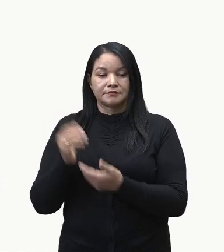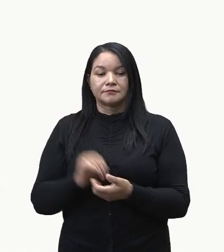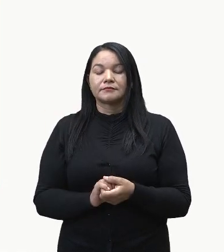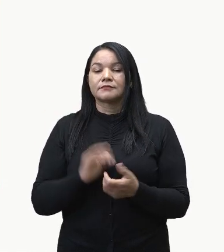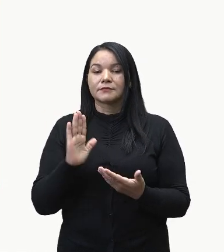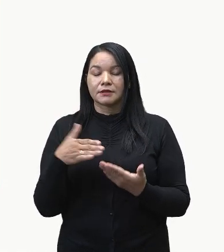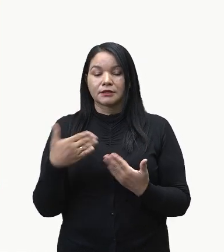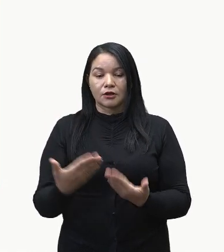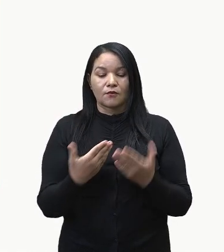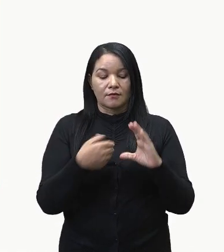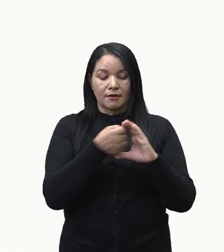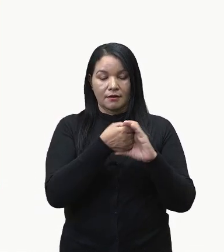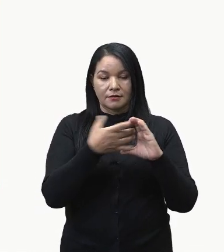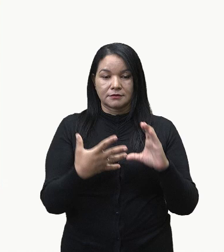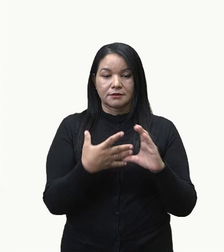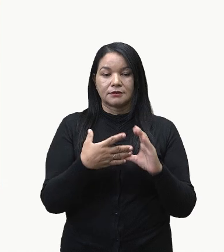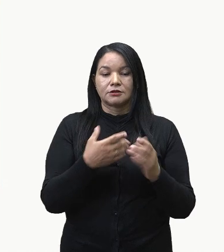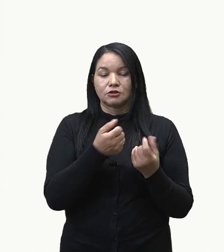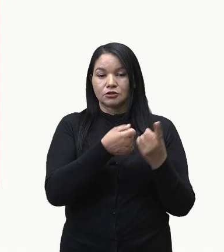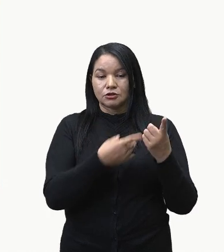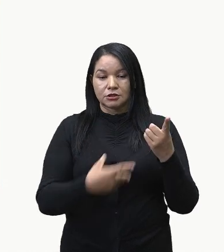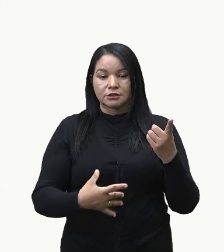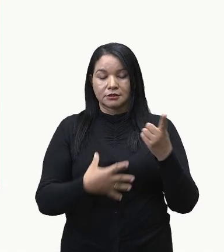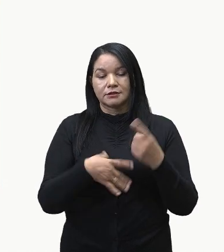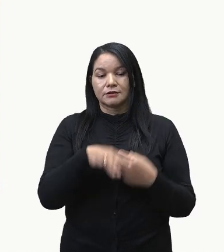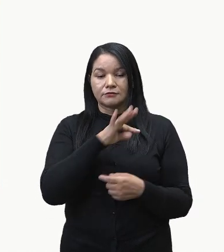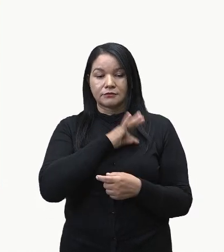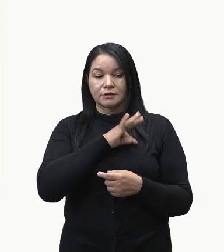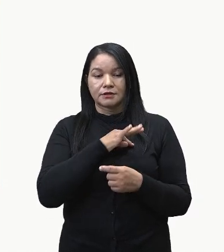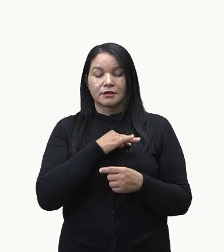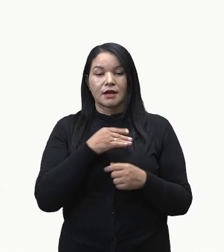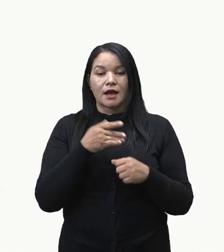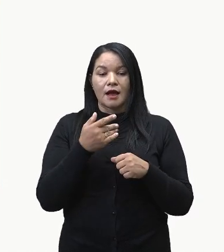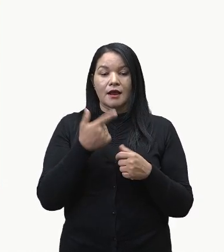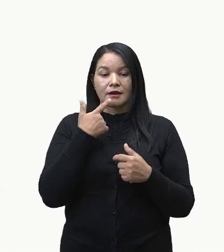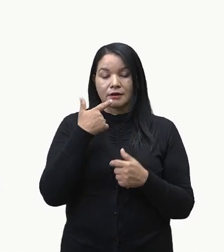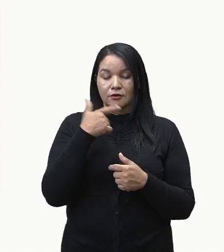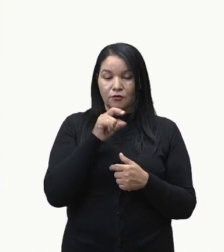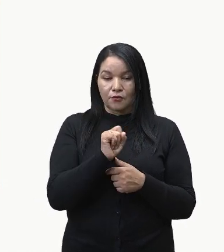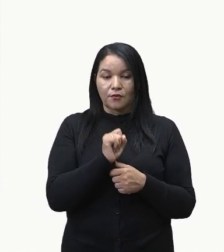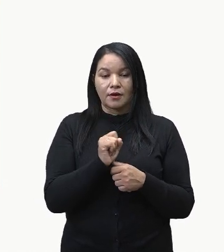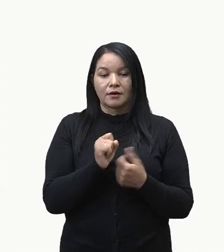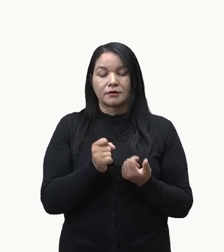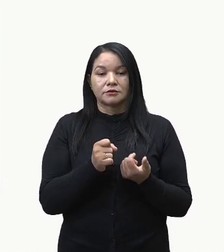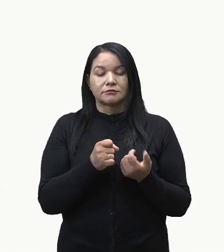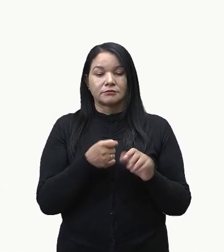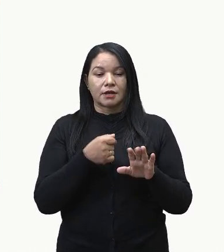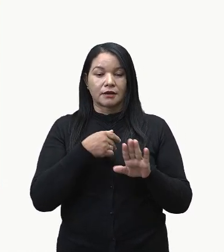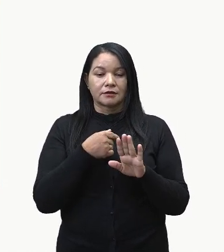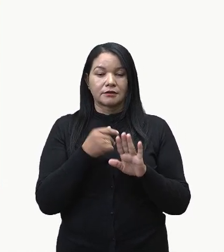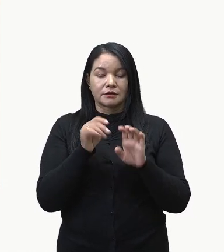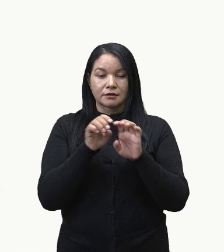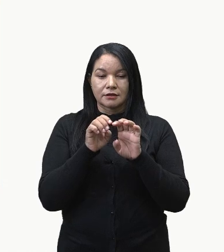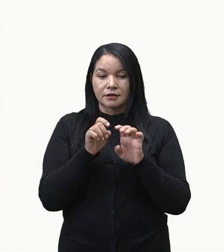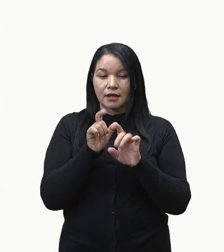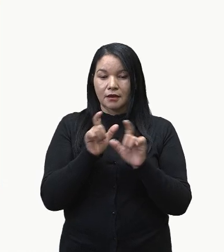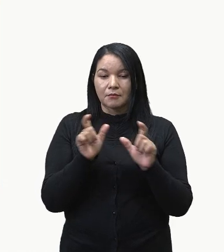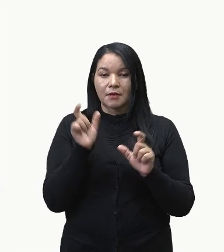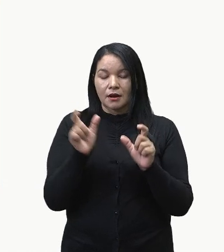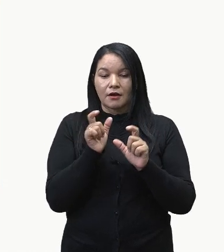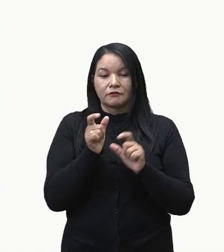da descrição técnica, linguagem denotativo. A gente vai utilizar aí termos técnicos, né? Possuem uma